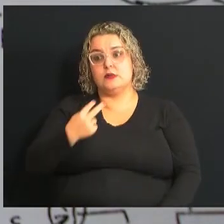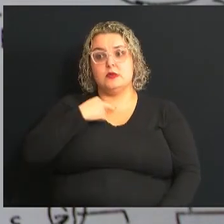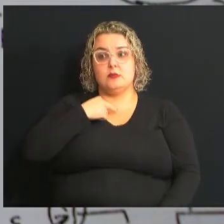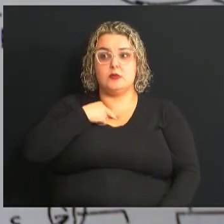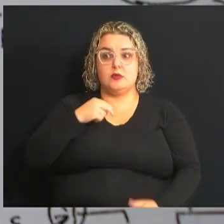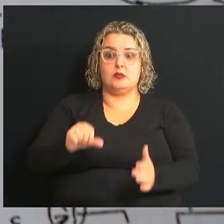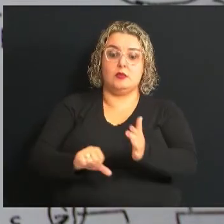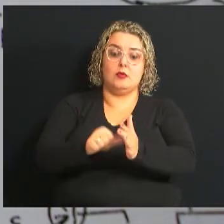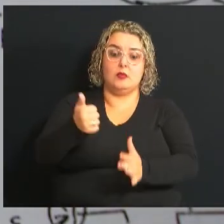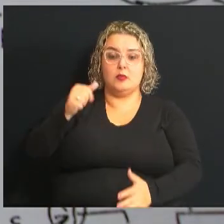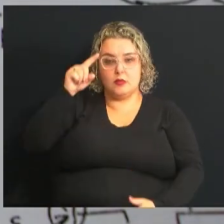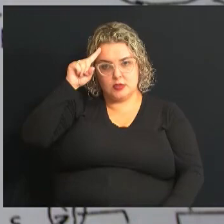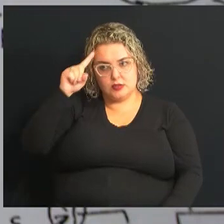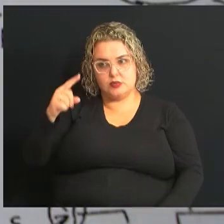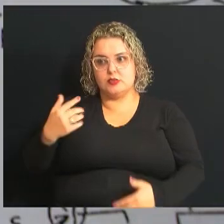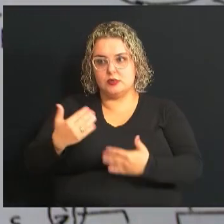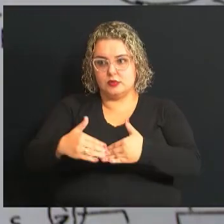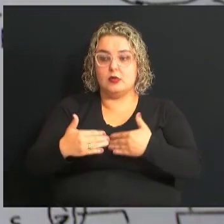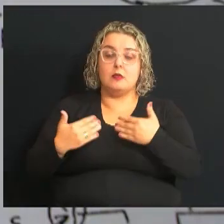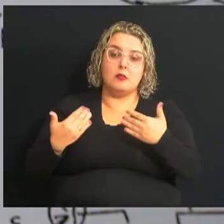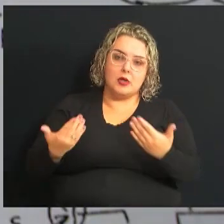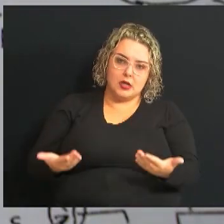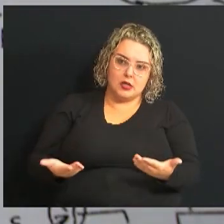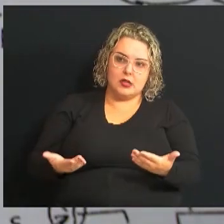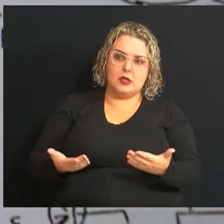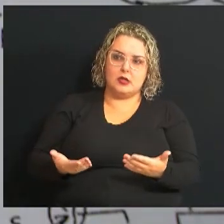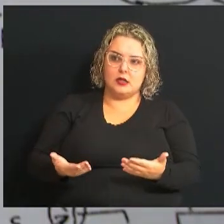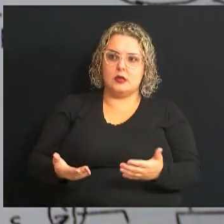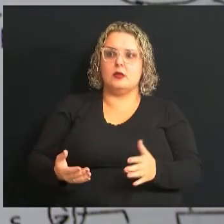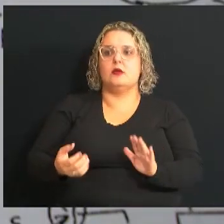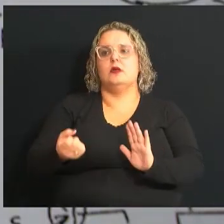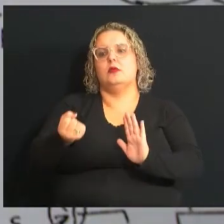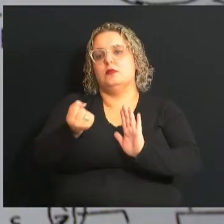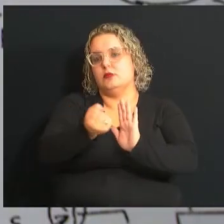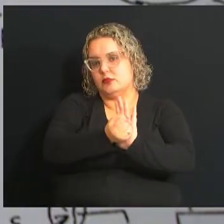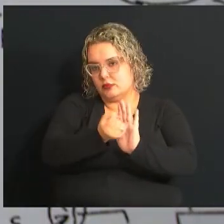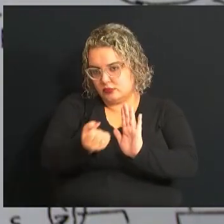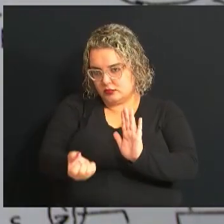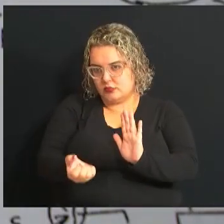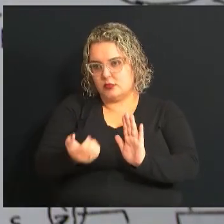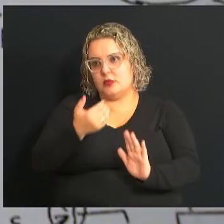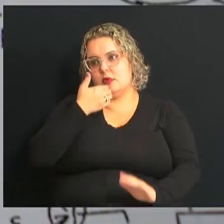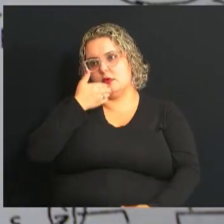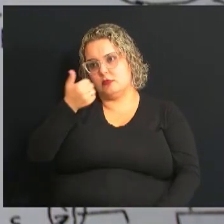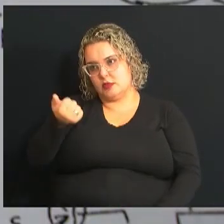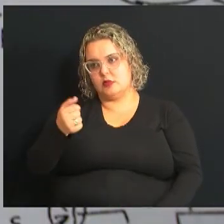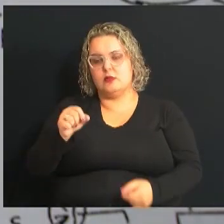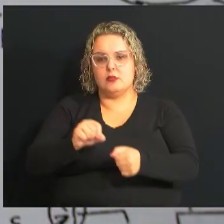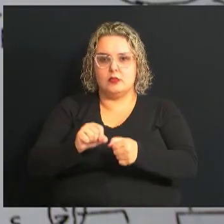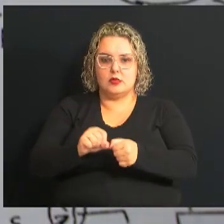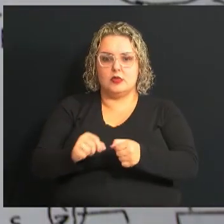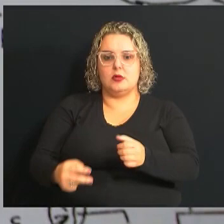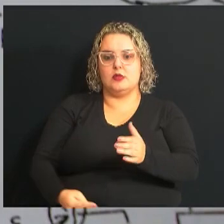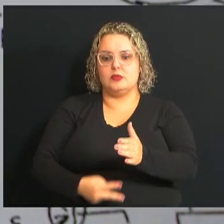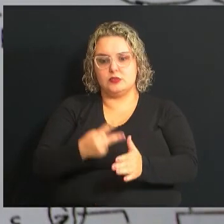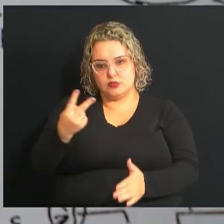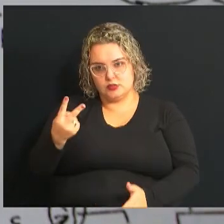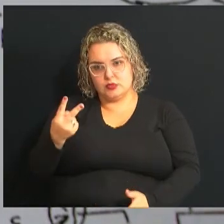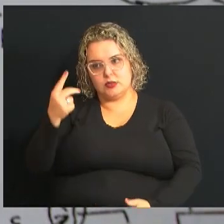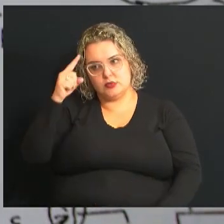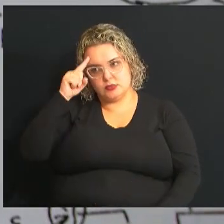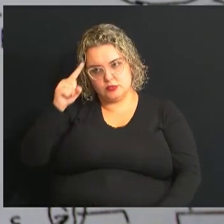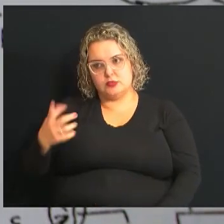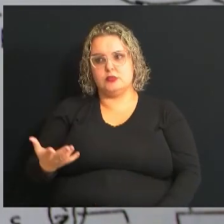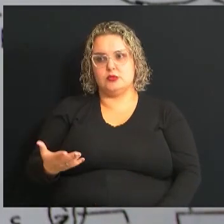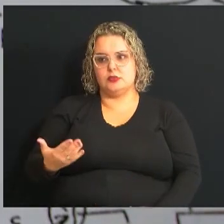primeiro dia de provas, mas como o atestado deu e ela melhorou, ela fez o segundo dia de provas.